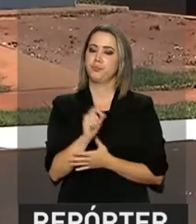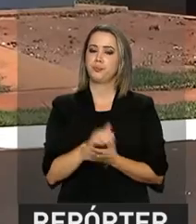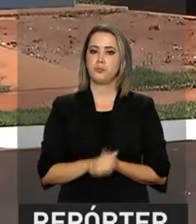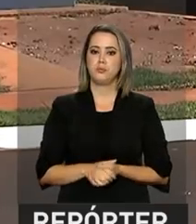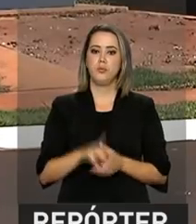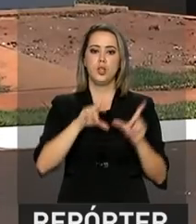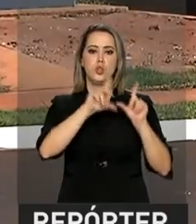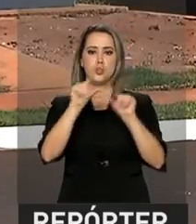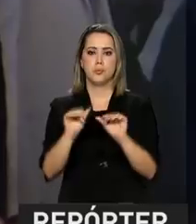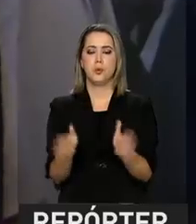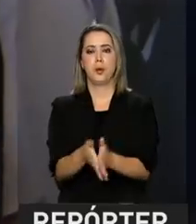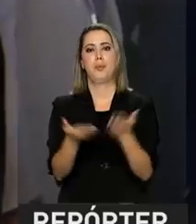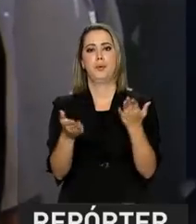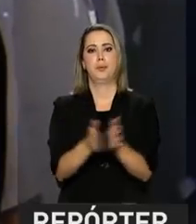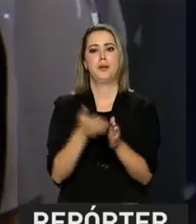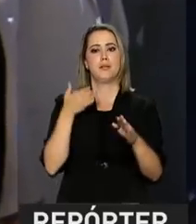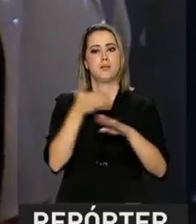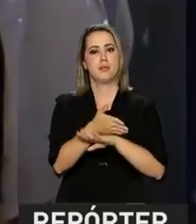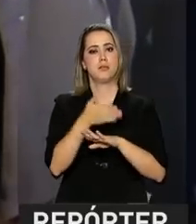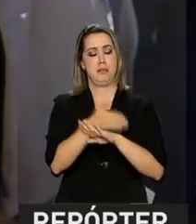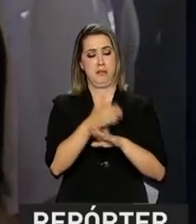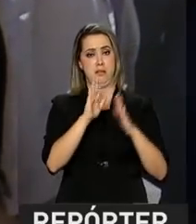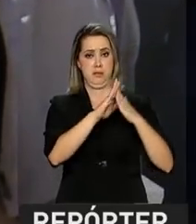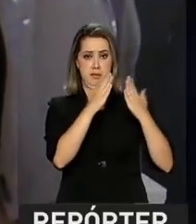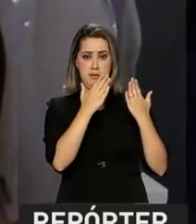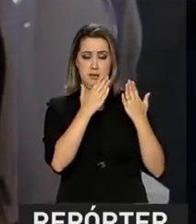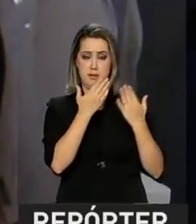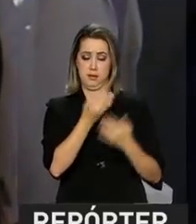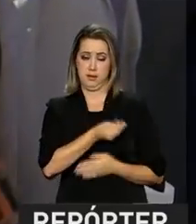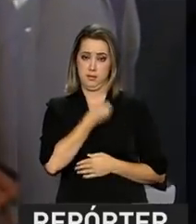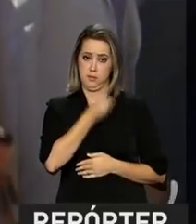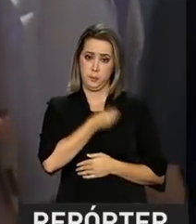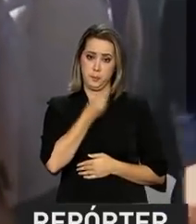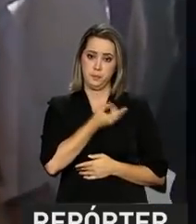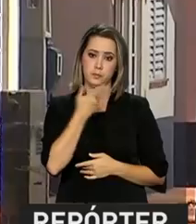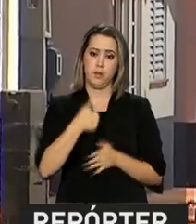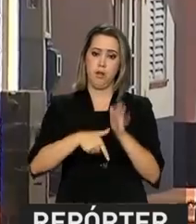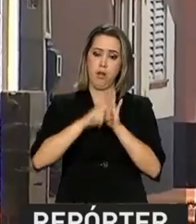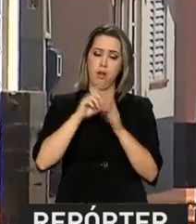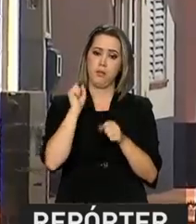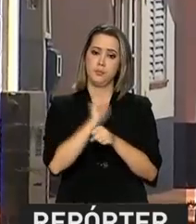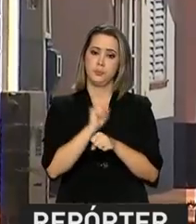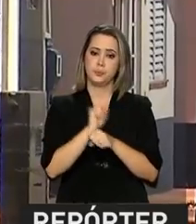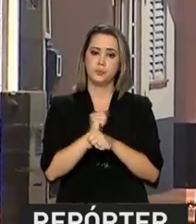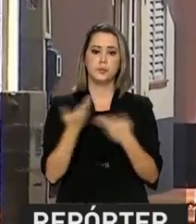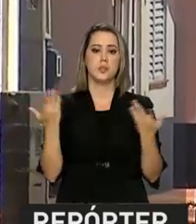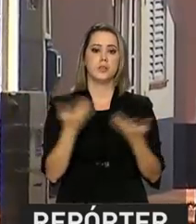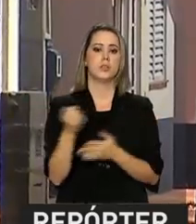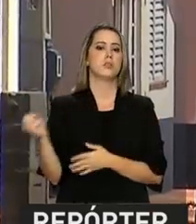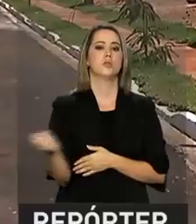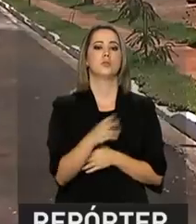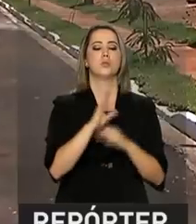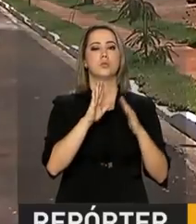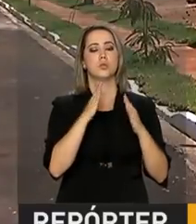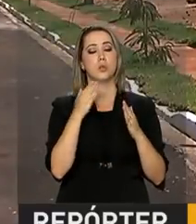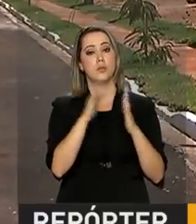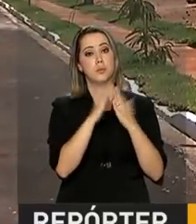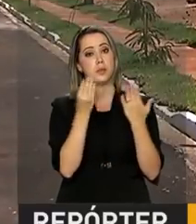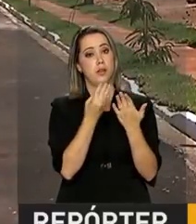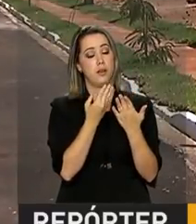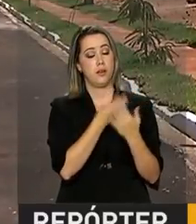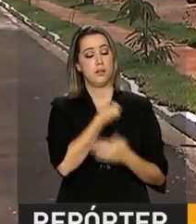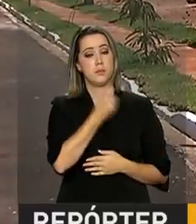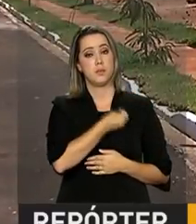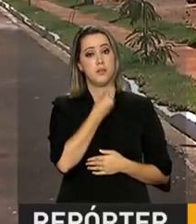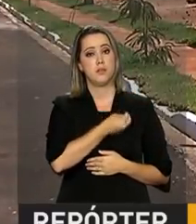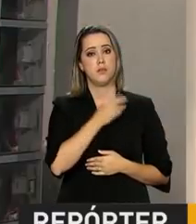e acesso à moradia. O programa Minha Casa Minha Vida retomou obras paralisadas e uma nova modalidade do programa foi criada para quem